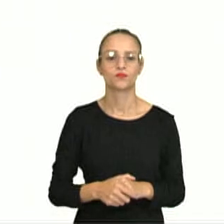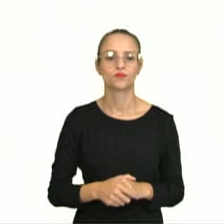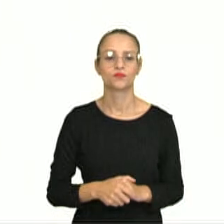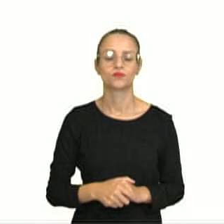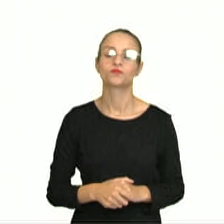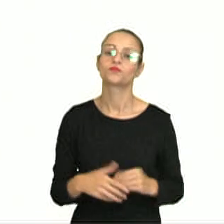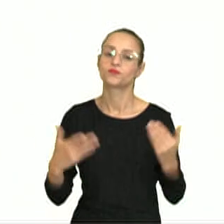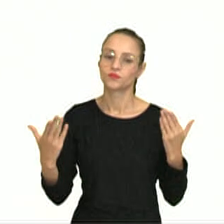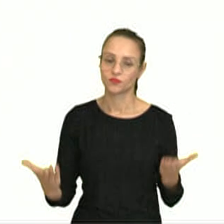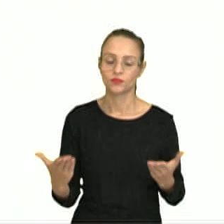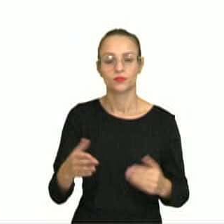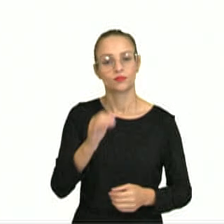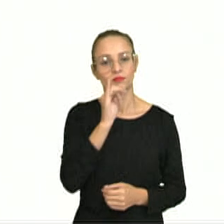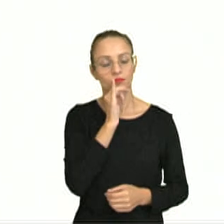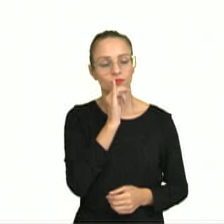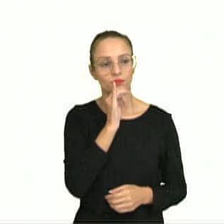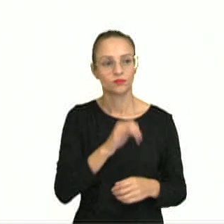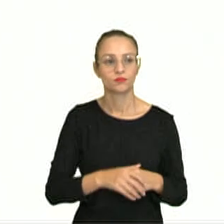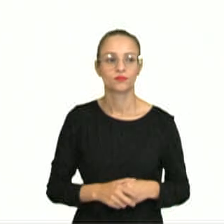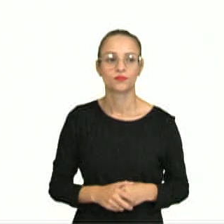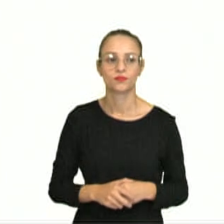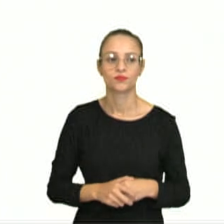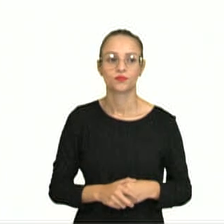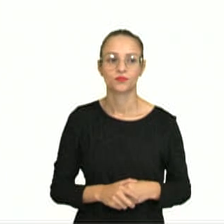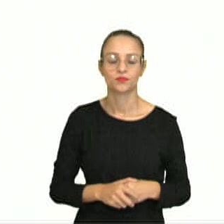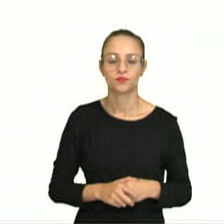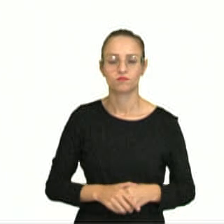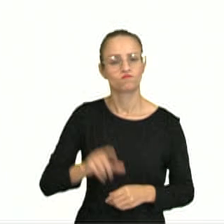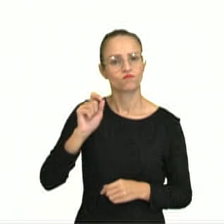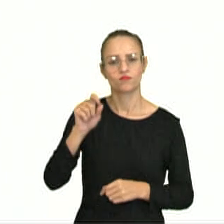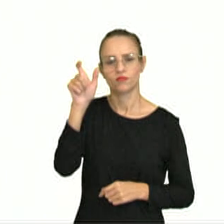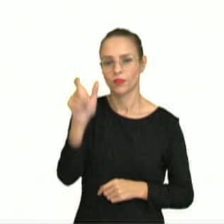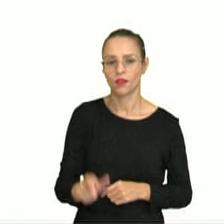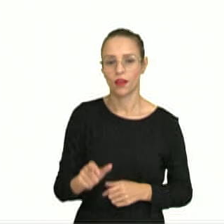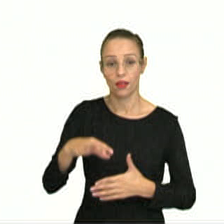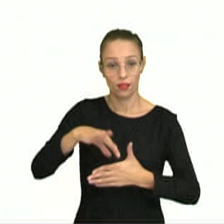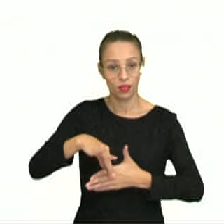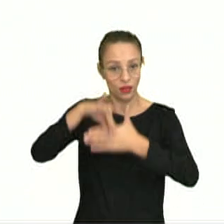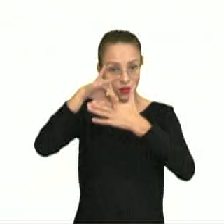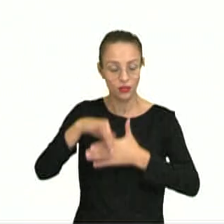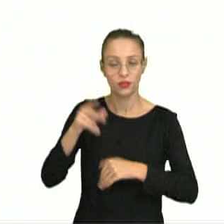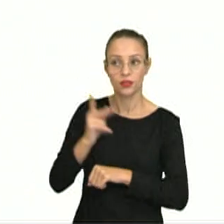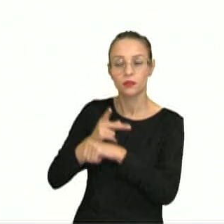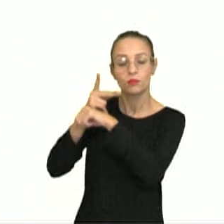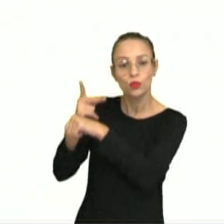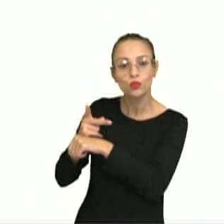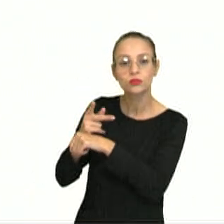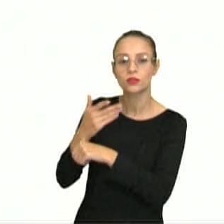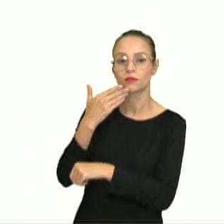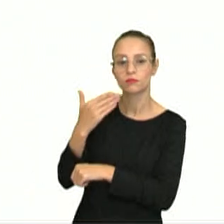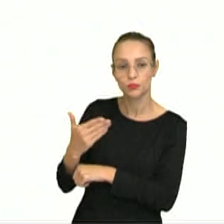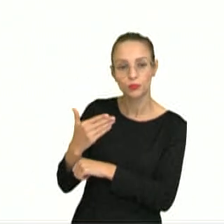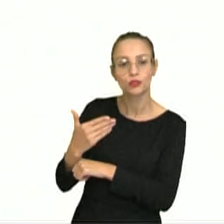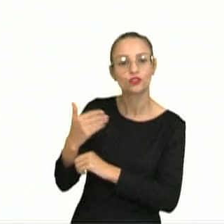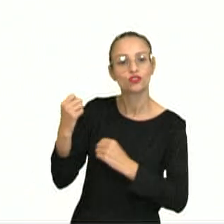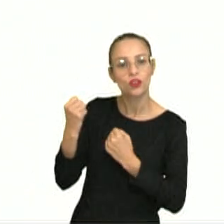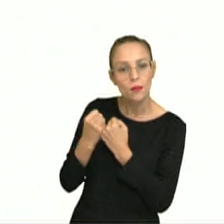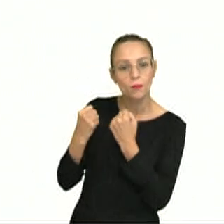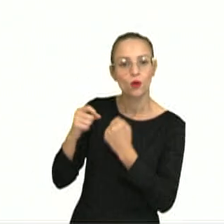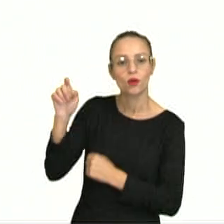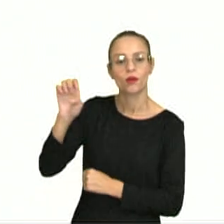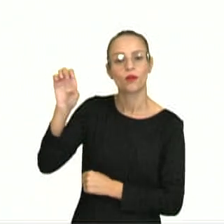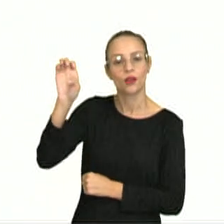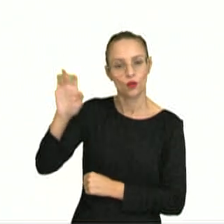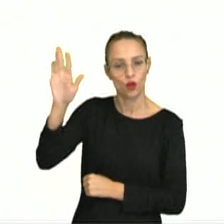Então a gente vai ter, por exemplo, como um dos embaixadores que vão buscar auxílio na Europa, o próprio Benjamin Franklin,